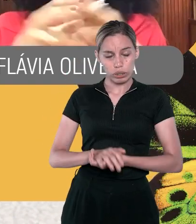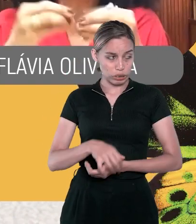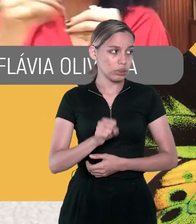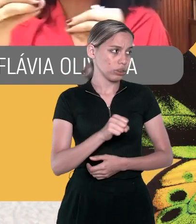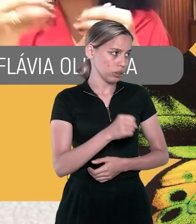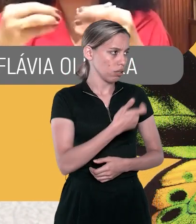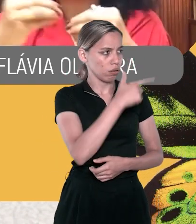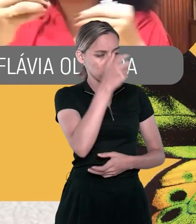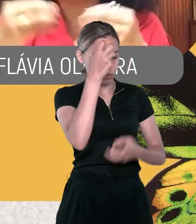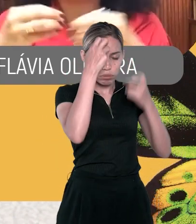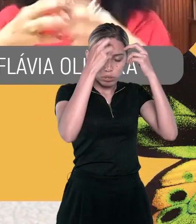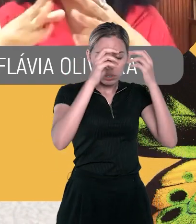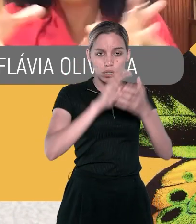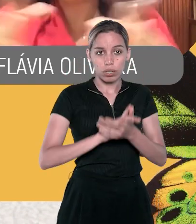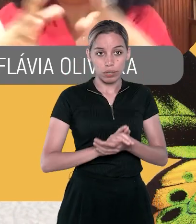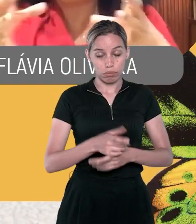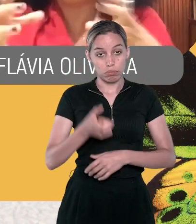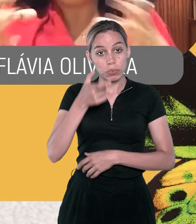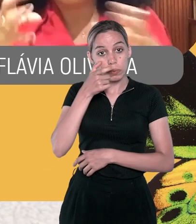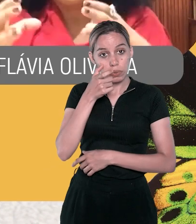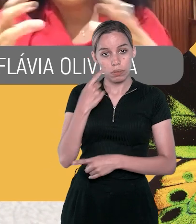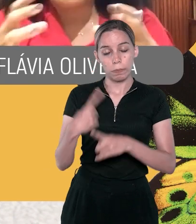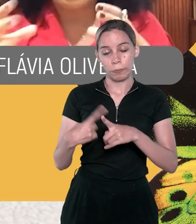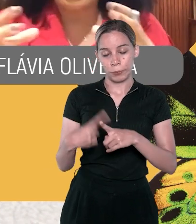exatamente. Os rompimentos. É muito interessante, né? Porque você